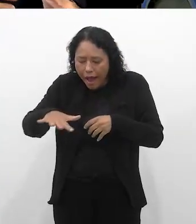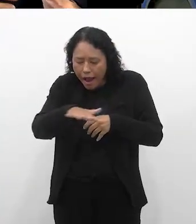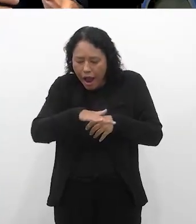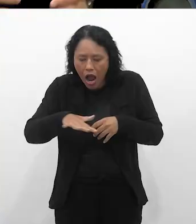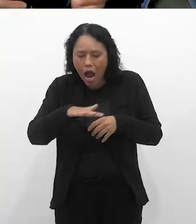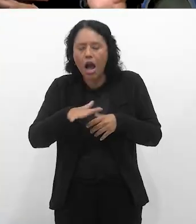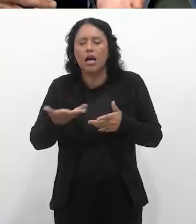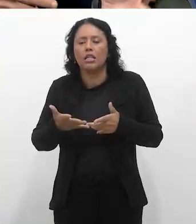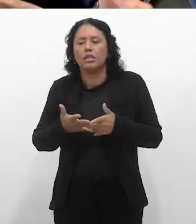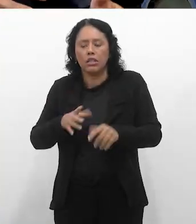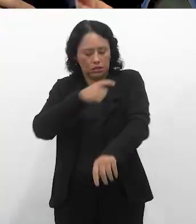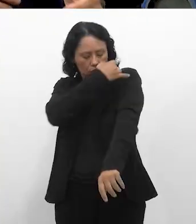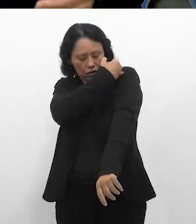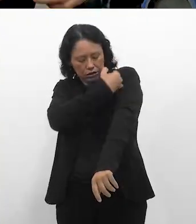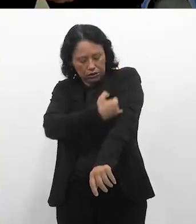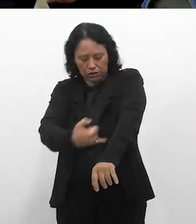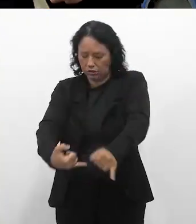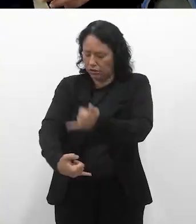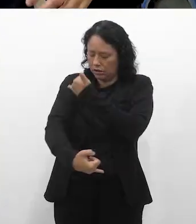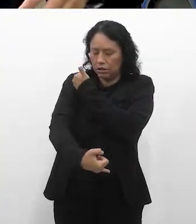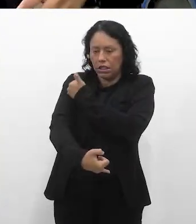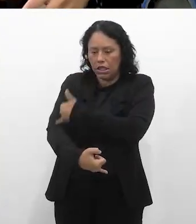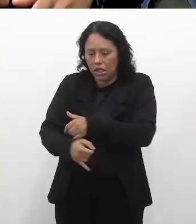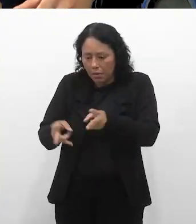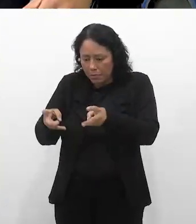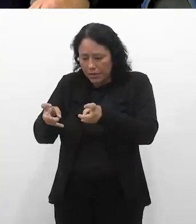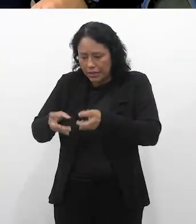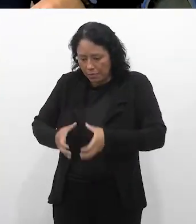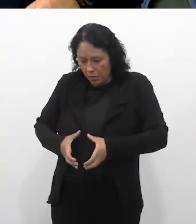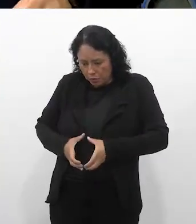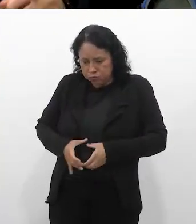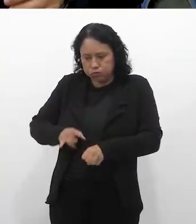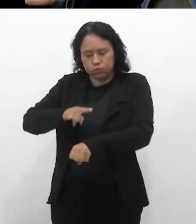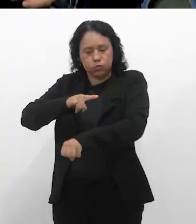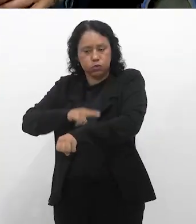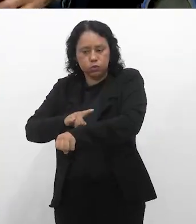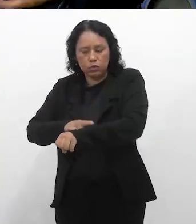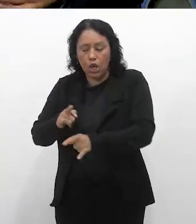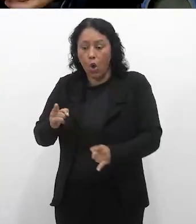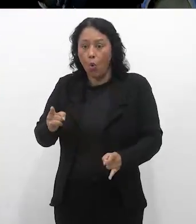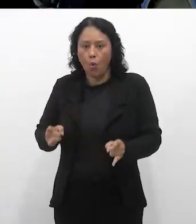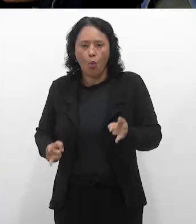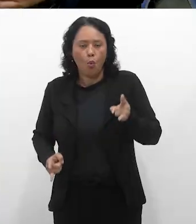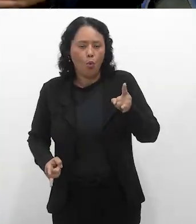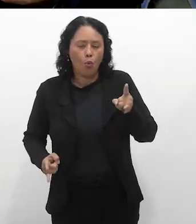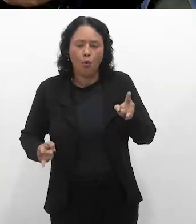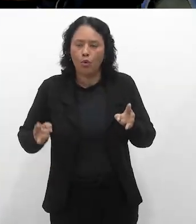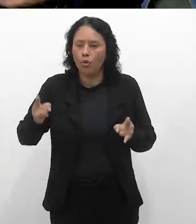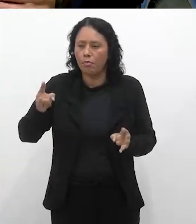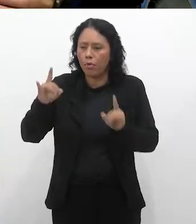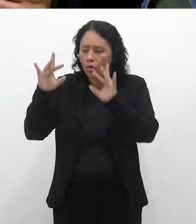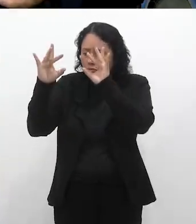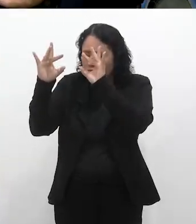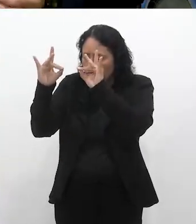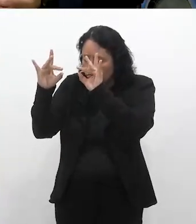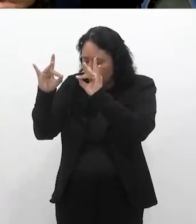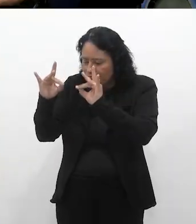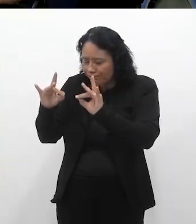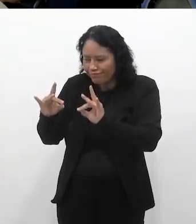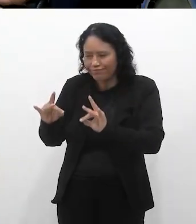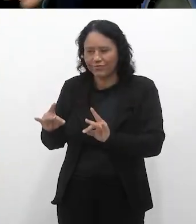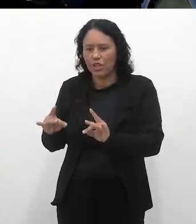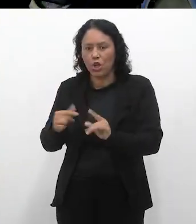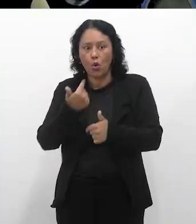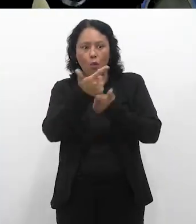muito delicadas, próximas aos nervos, aos ureteres que levam o xixi do rim até a bexiga. O robô ele tem uma delicadeza que a gente não tem